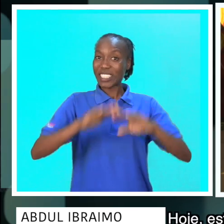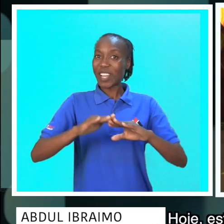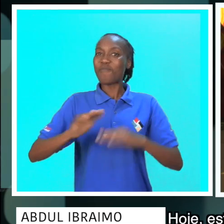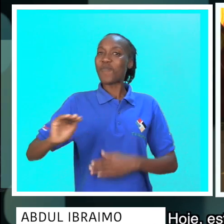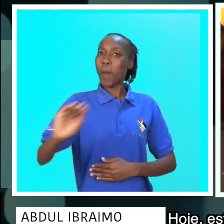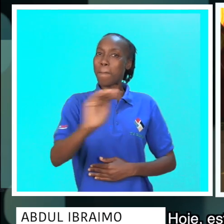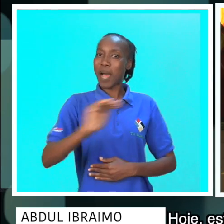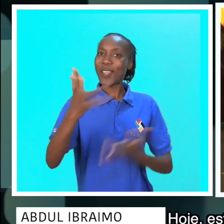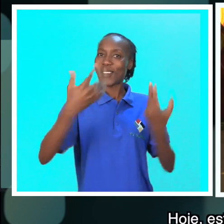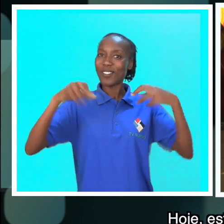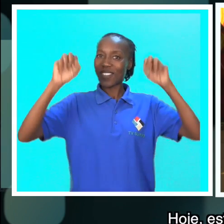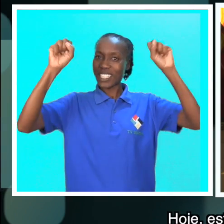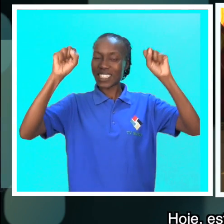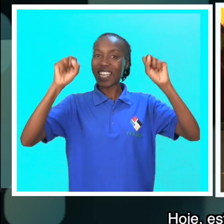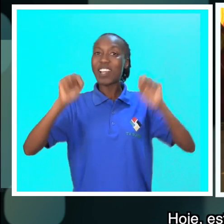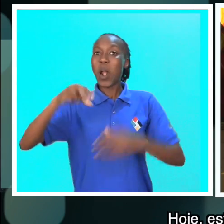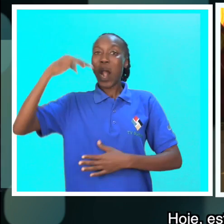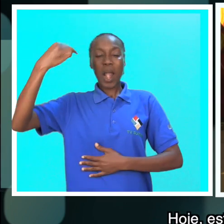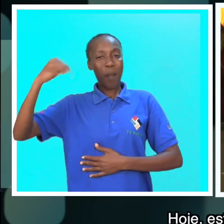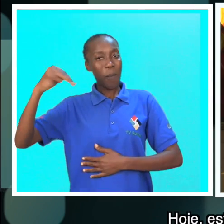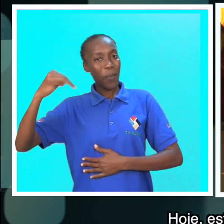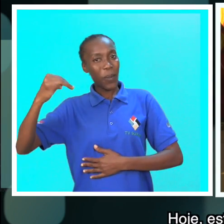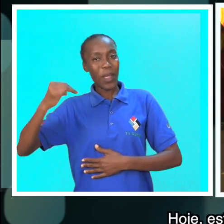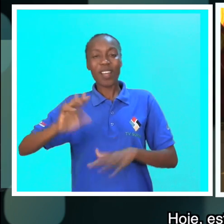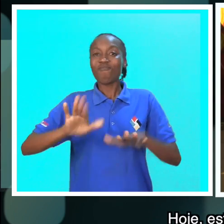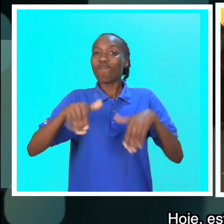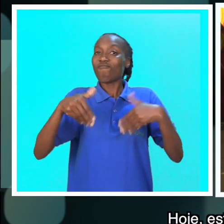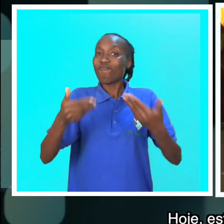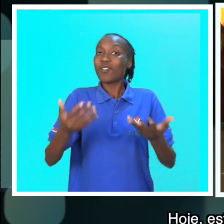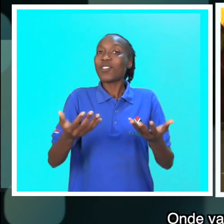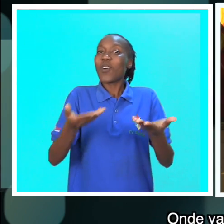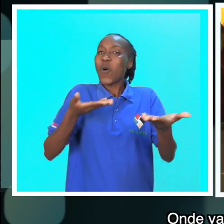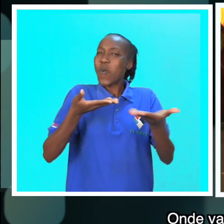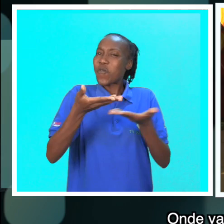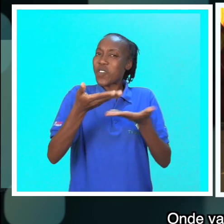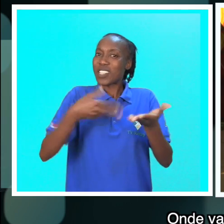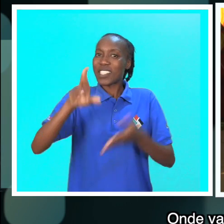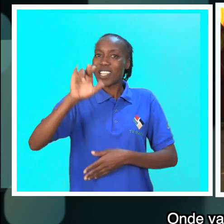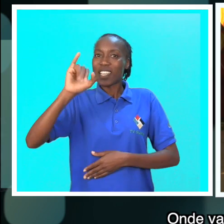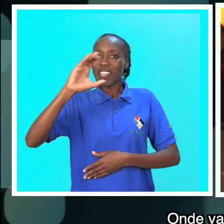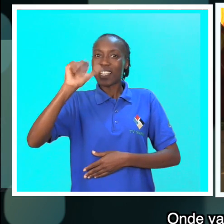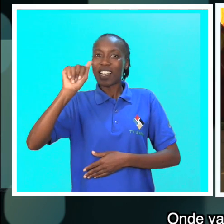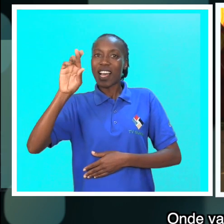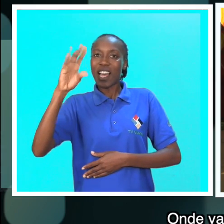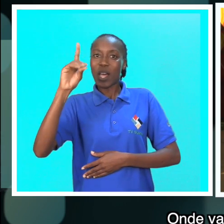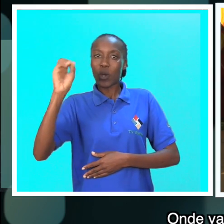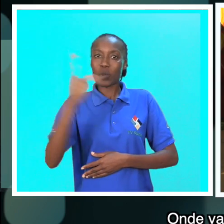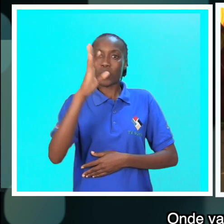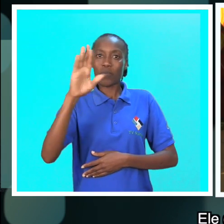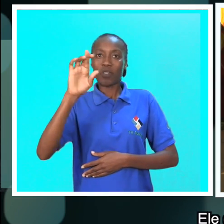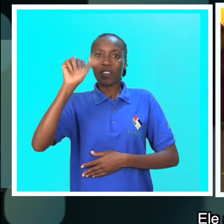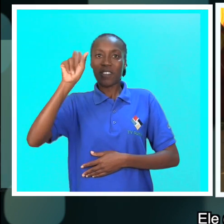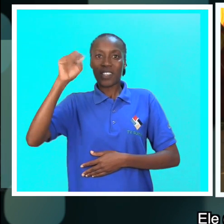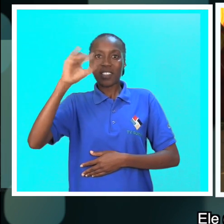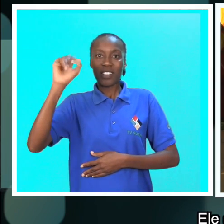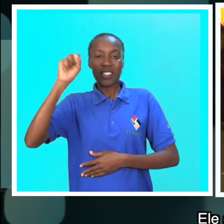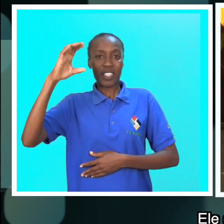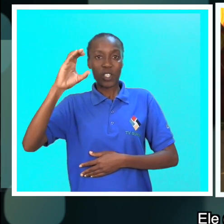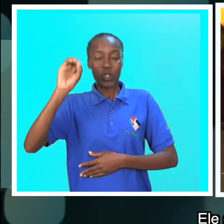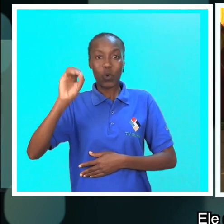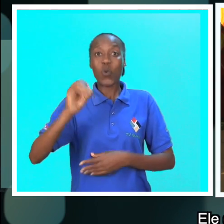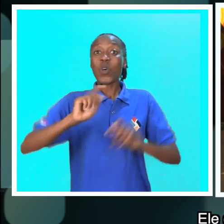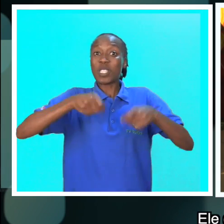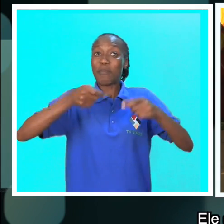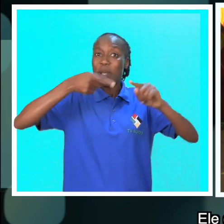Hoje estamos no bairro da Machava, no município da Matola, onde vamos conversar com o senhor Ricardo Francisco, que ele é